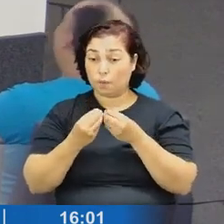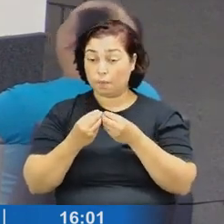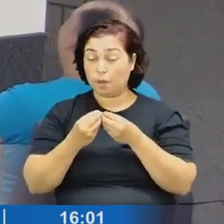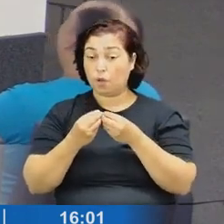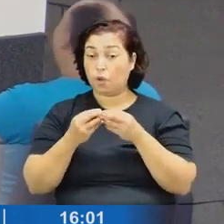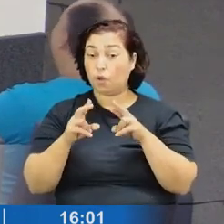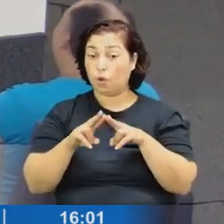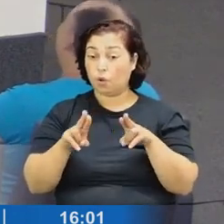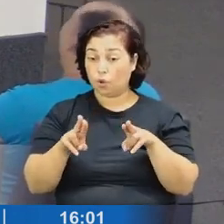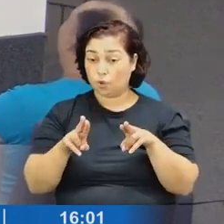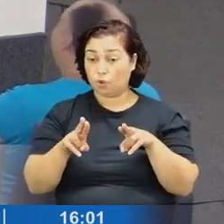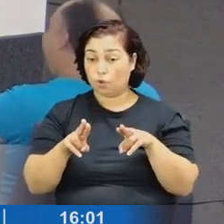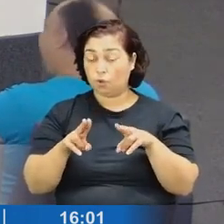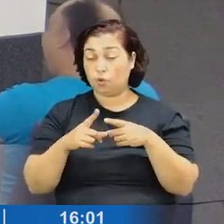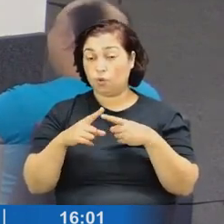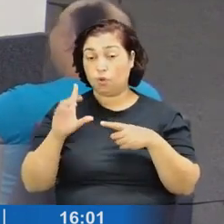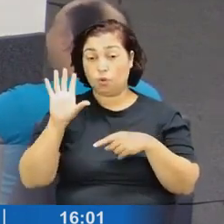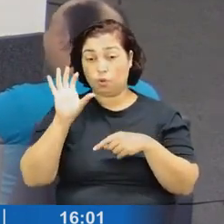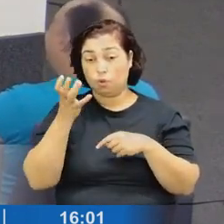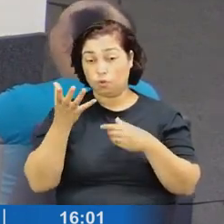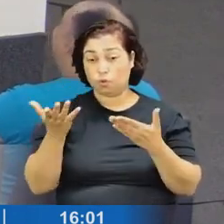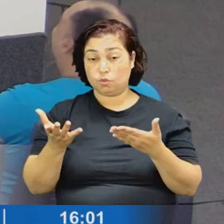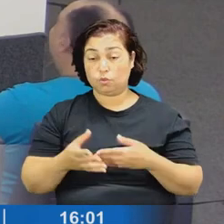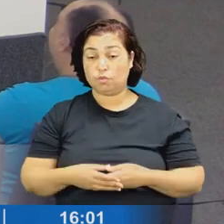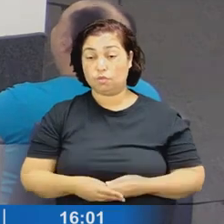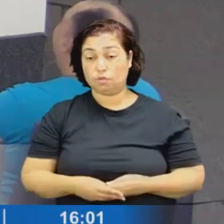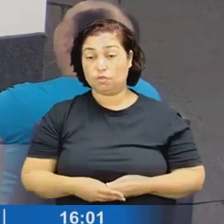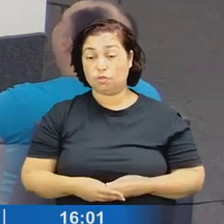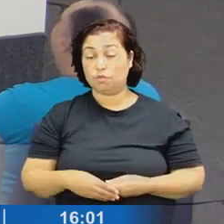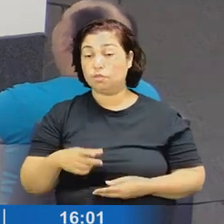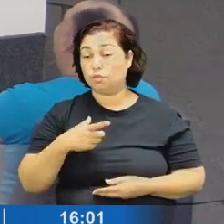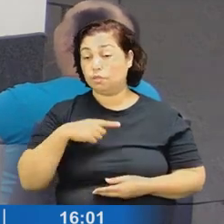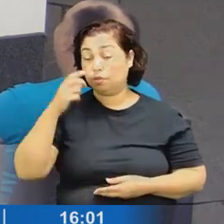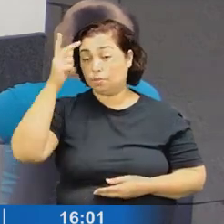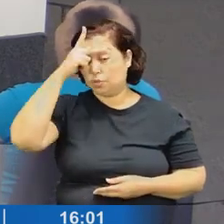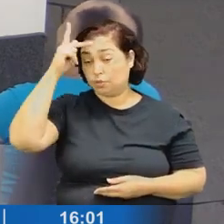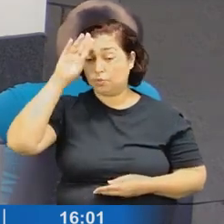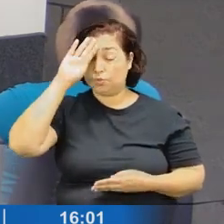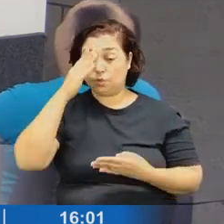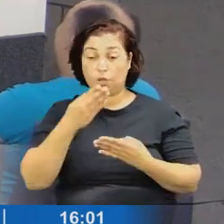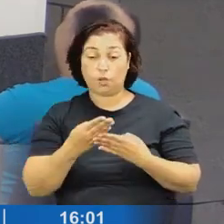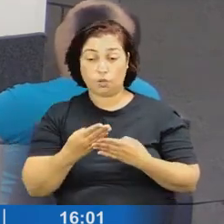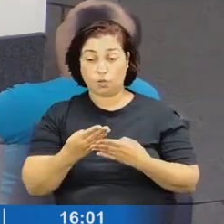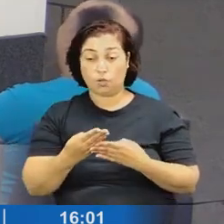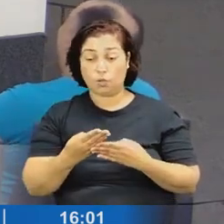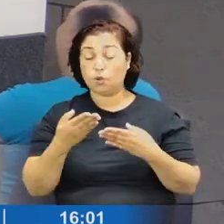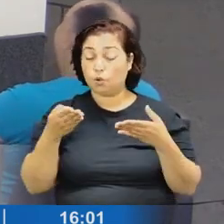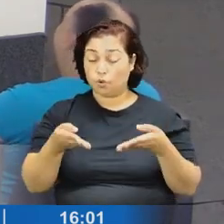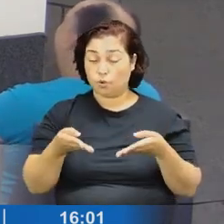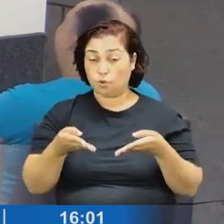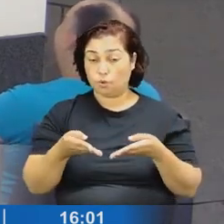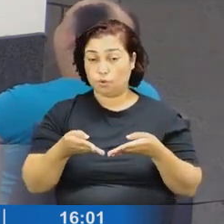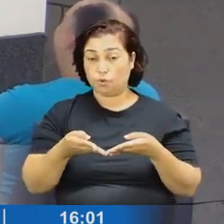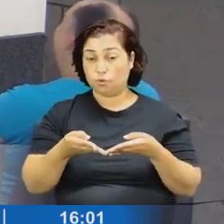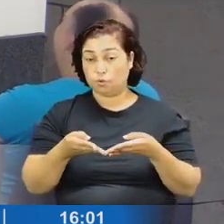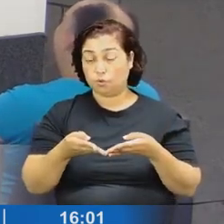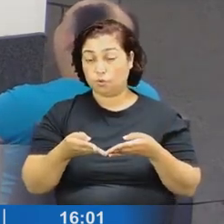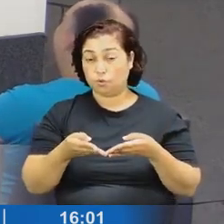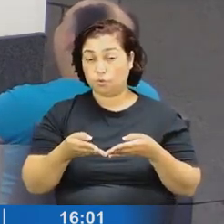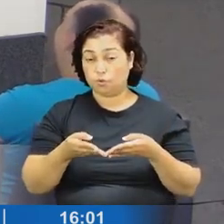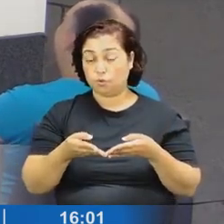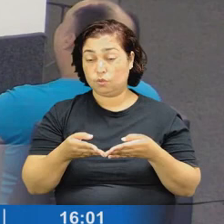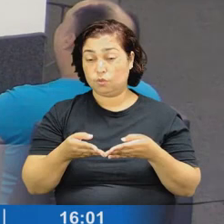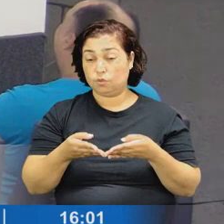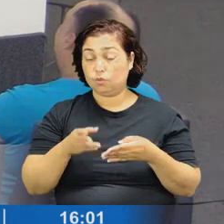isso mas acontece ué acontece não tem pessoas achando hoje eu vou fazer um comentário